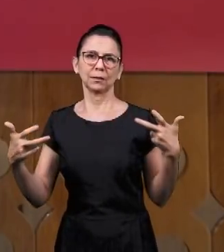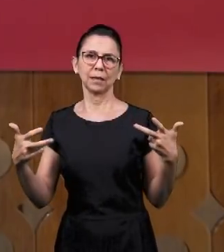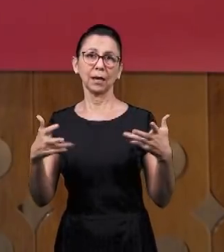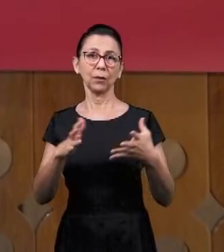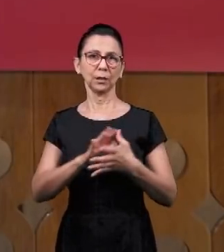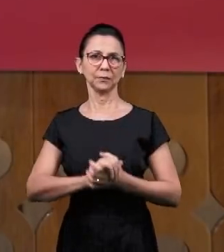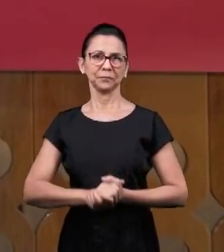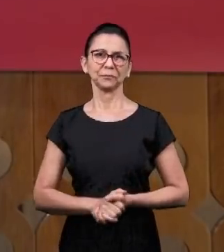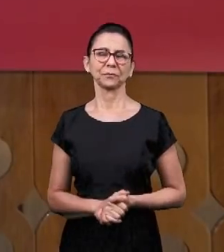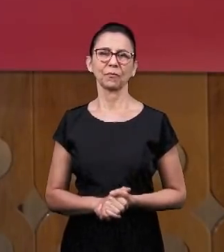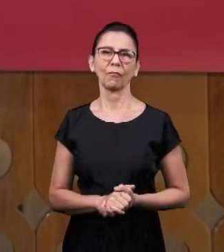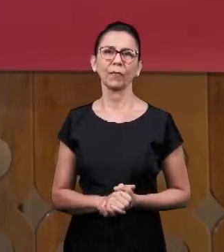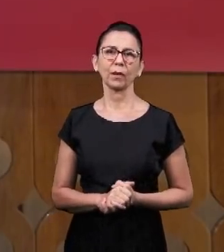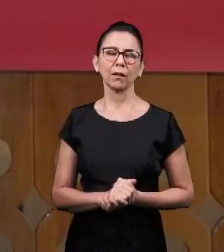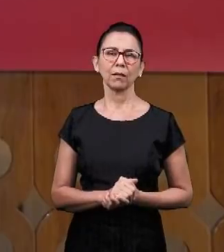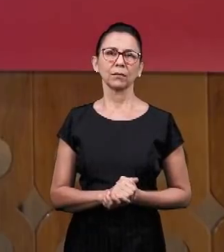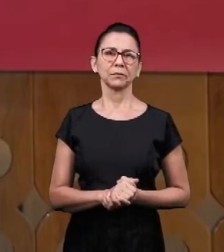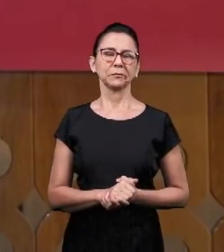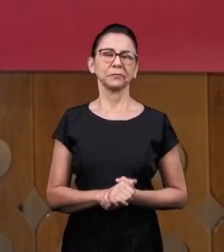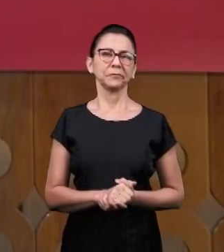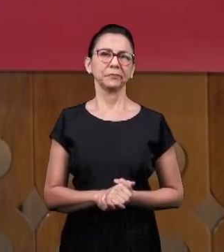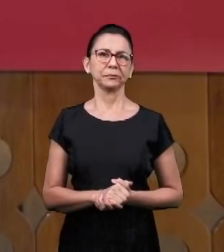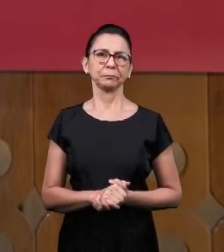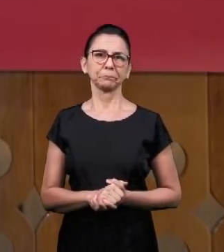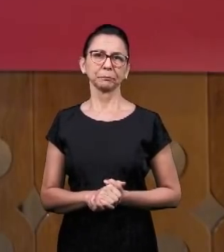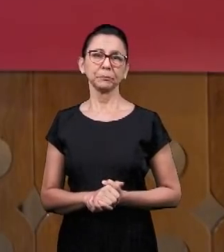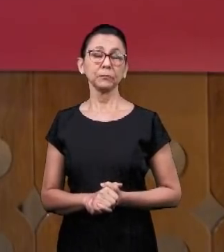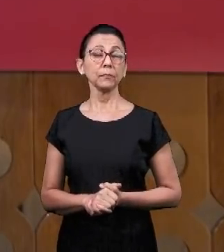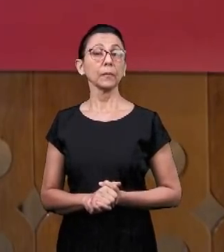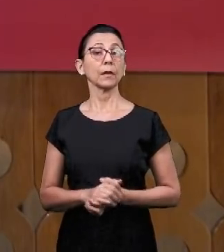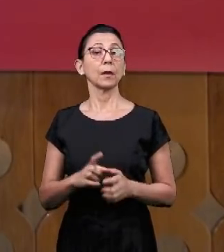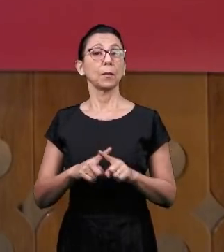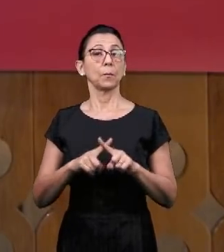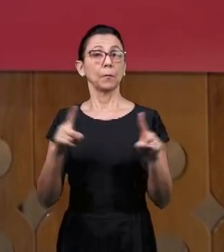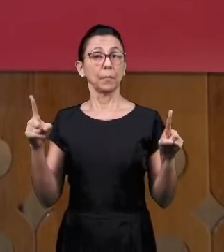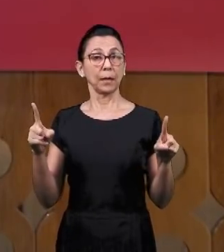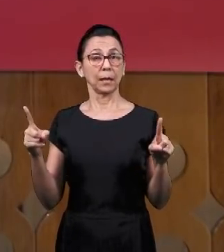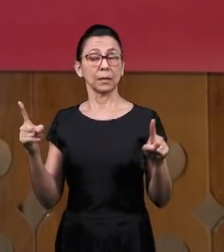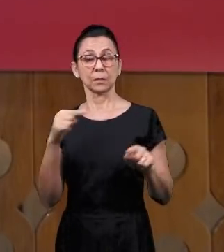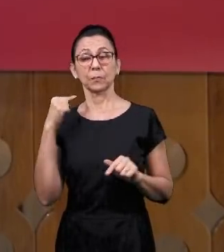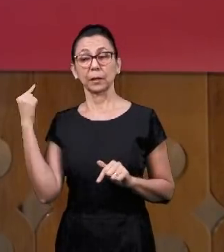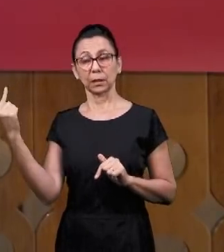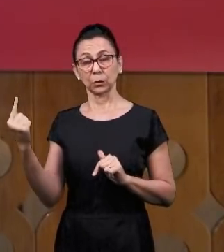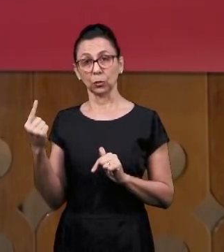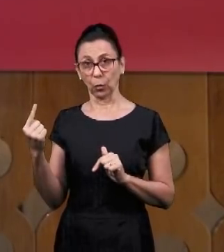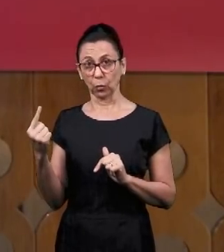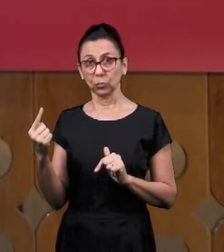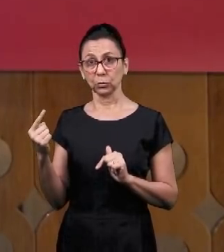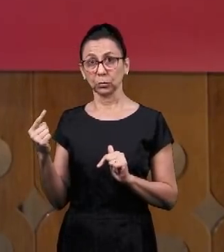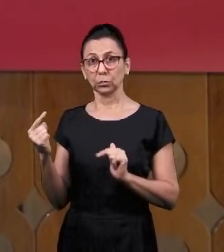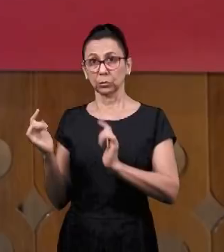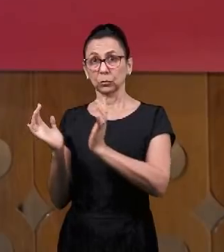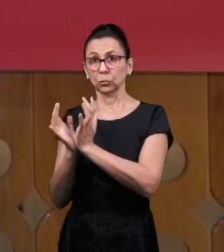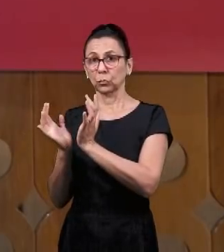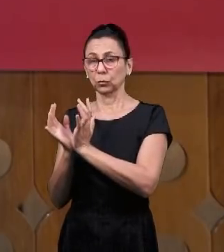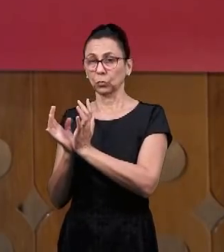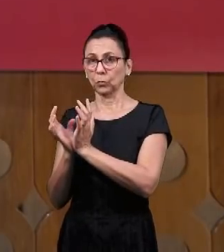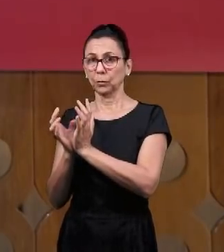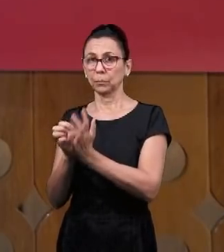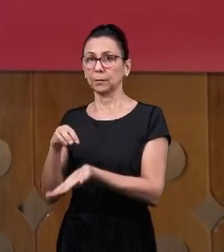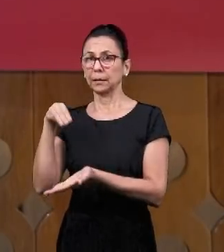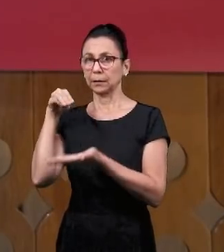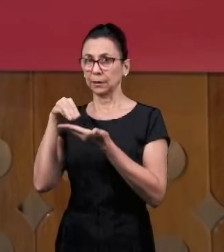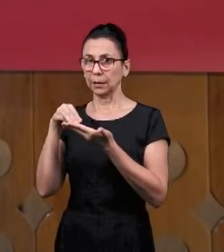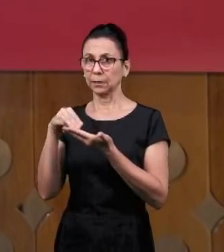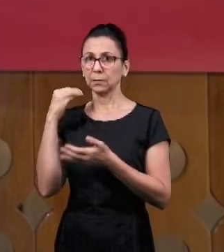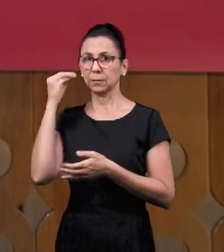O que o Senhor fez para nós foi diferente. Para nós, o novo pacto é completamente diferente. Não temos nada contra os outros, mas a nossa experiência foi